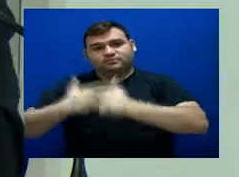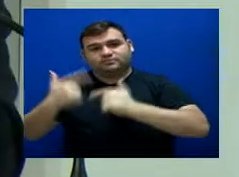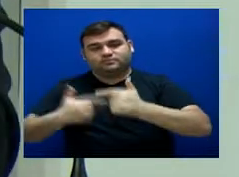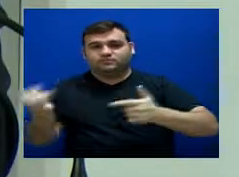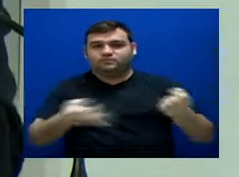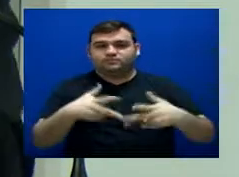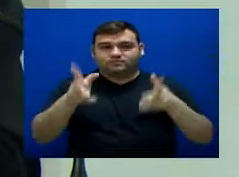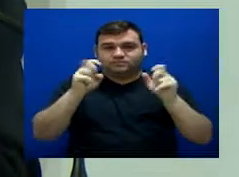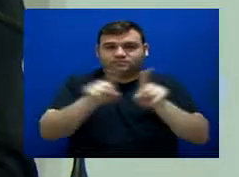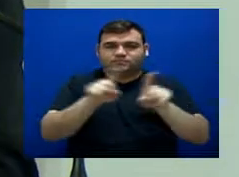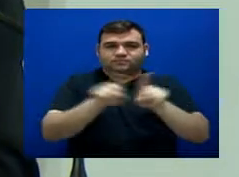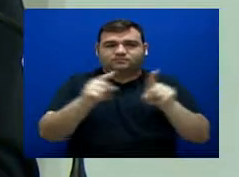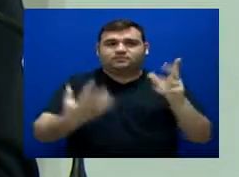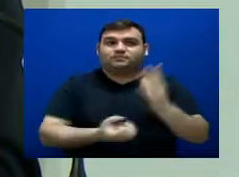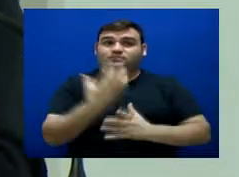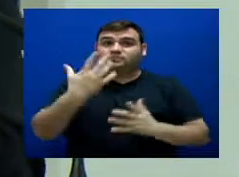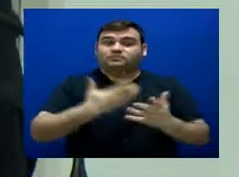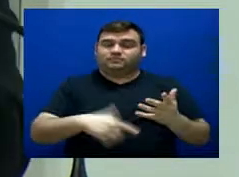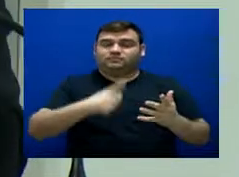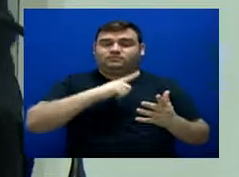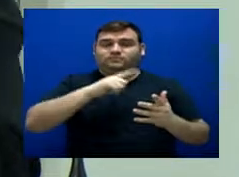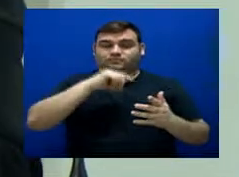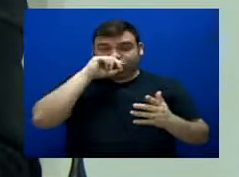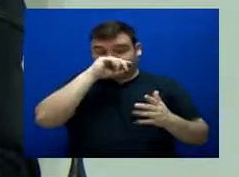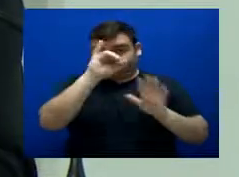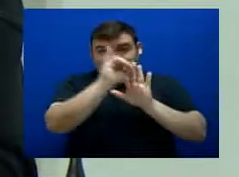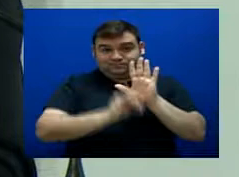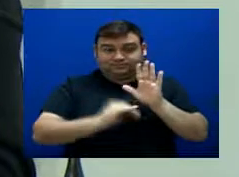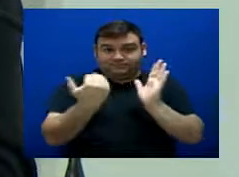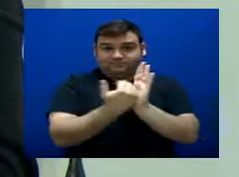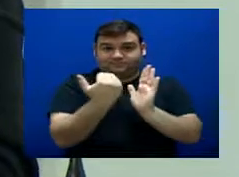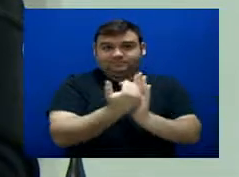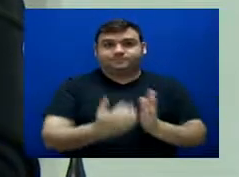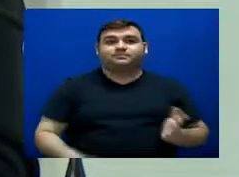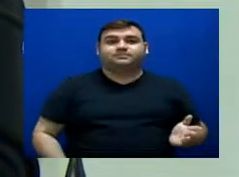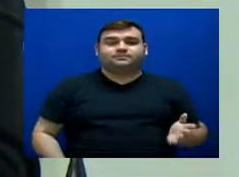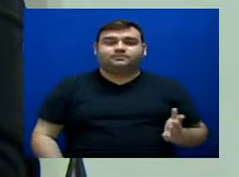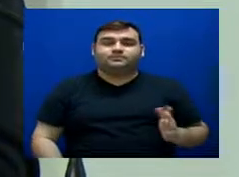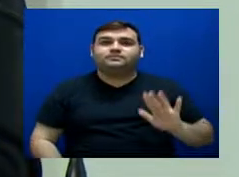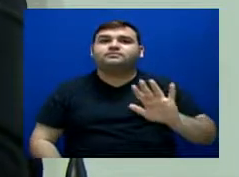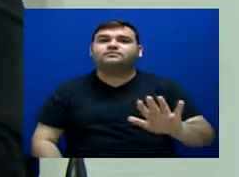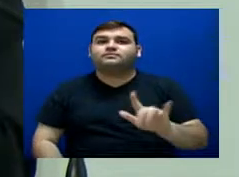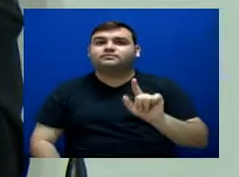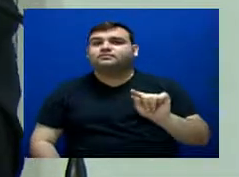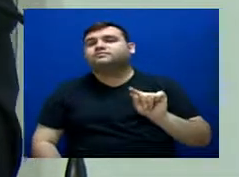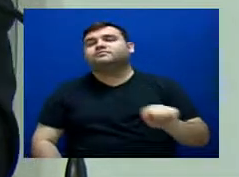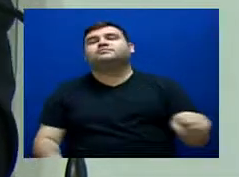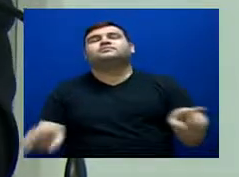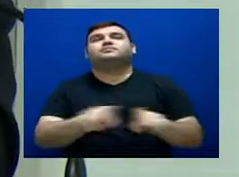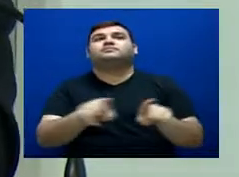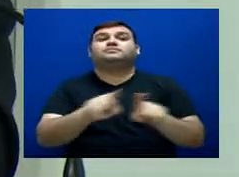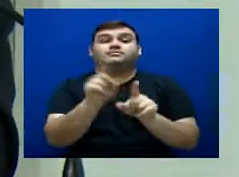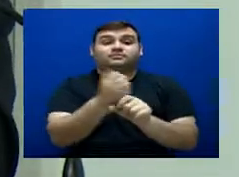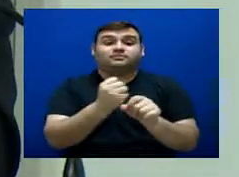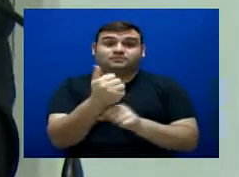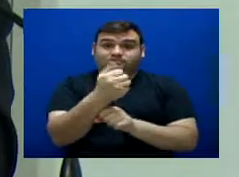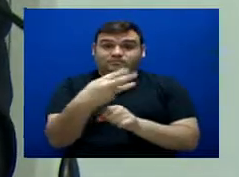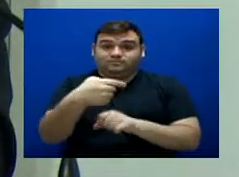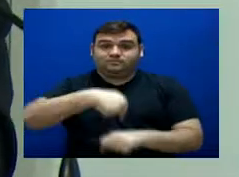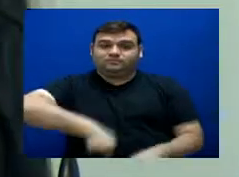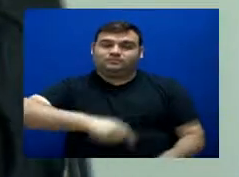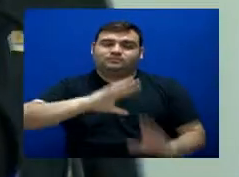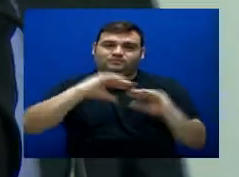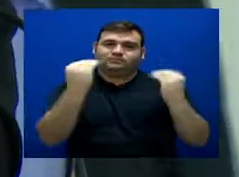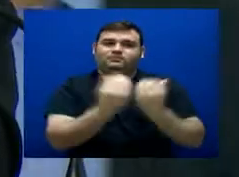sei se alguém percebeu, tem um projeto criando cargo aí, a taxa de iluminação. E nesses 13 anos que eu estou nesta casa,